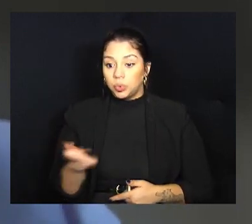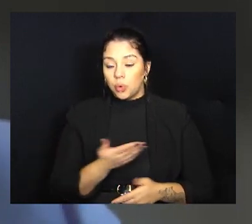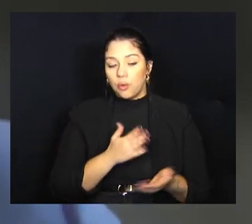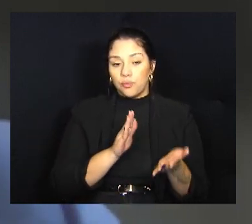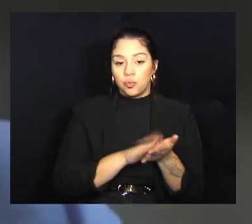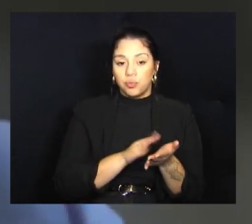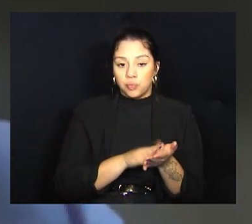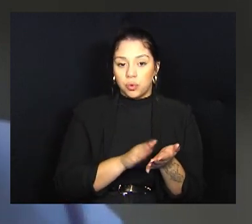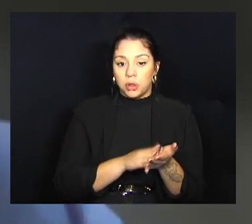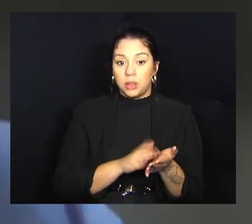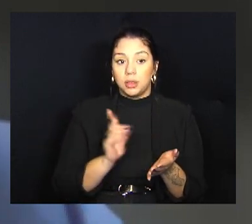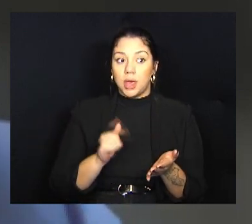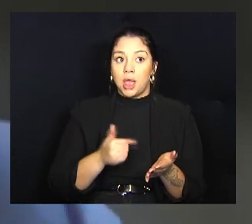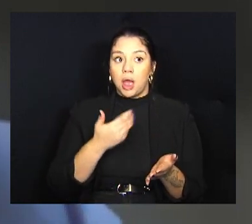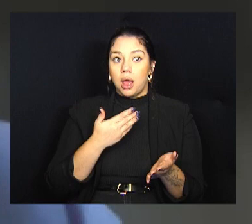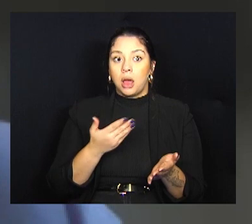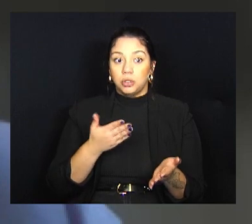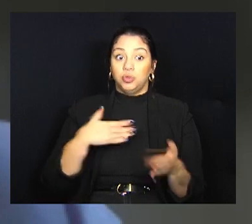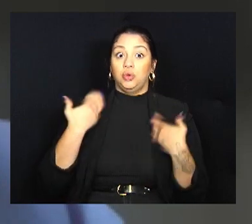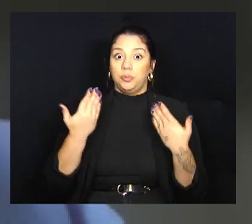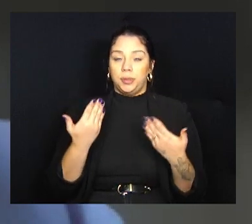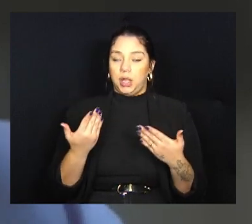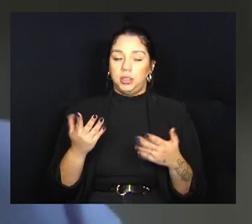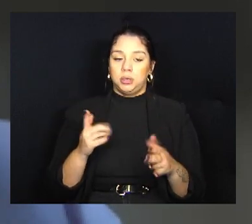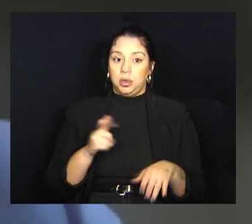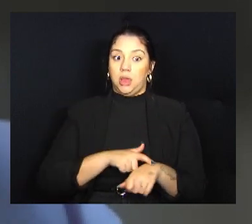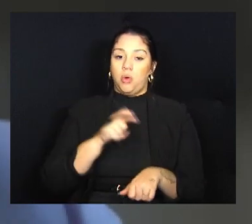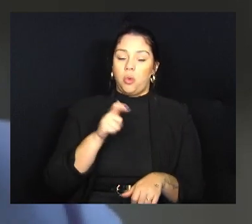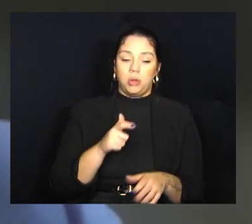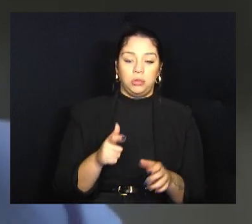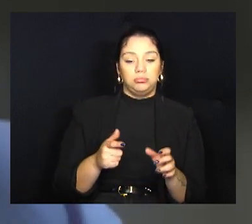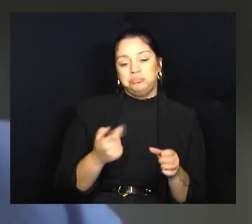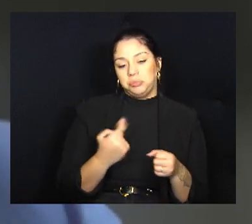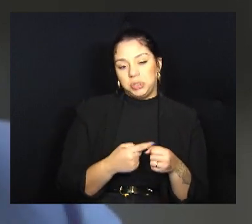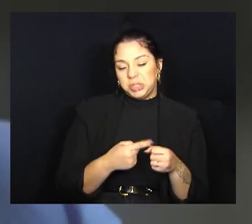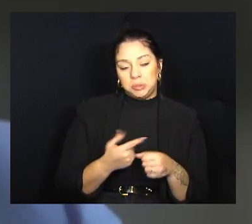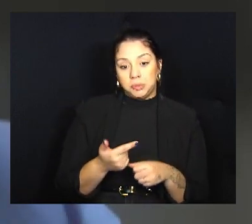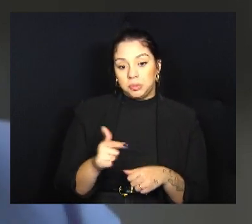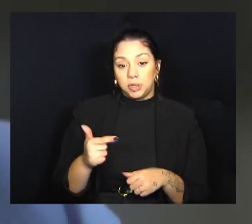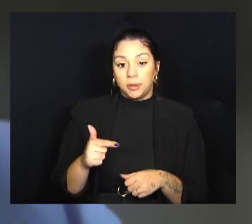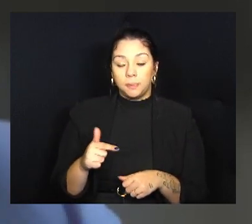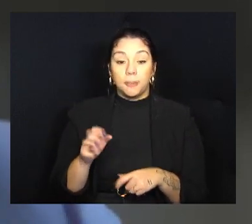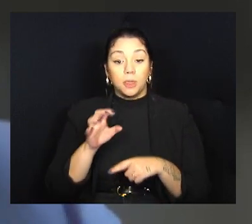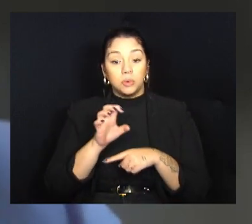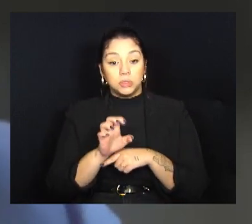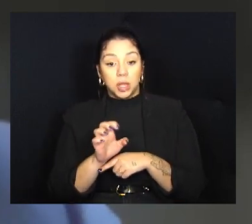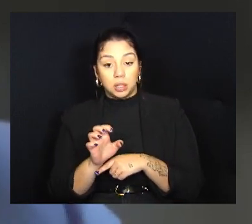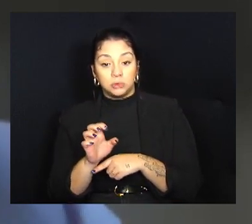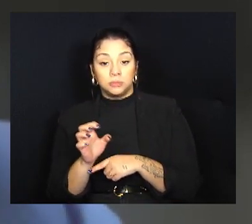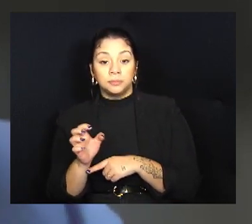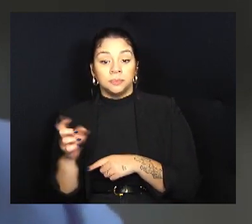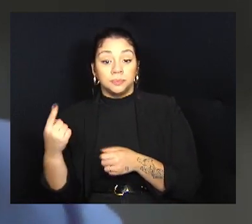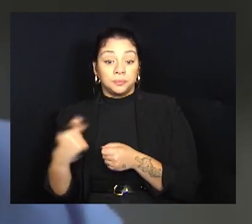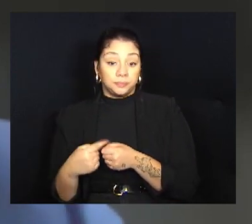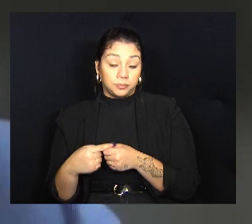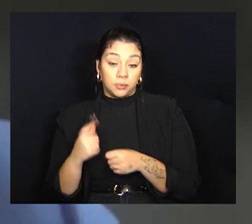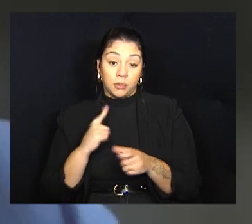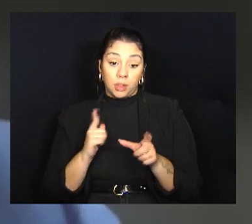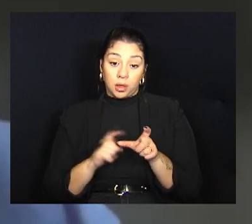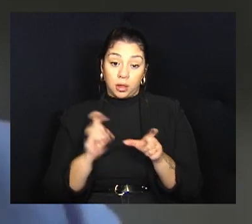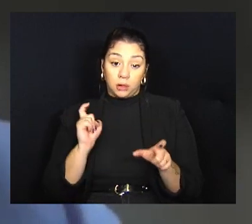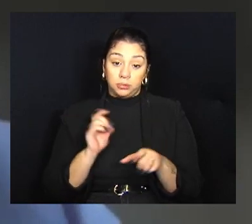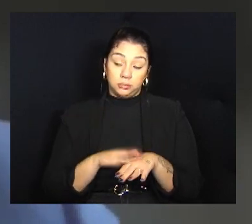cobrança surpresa em certo município. O que o estado ou município tem autonomia para fazer,